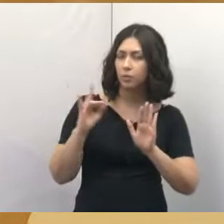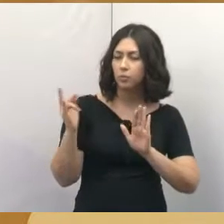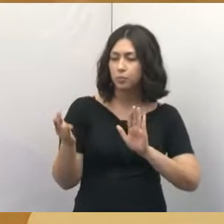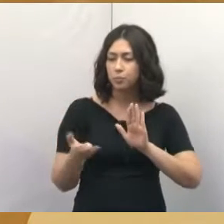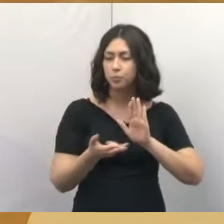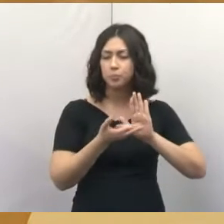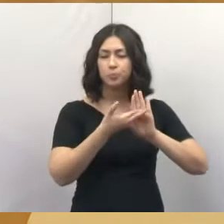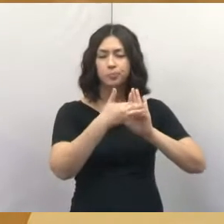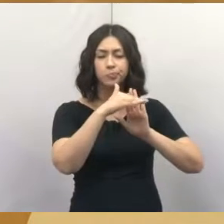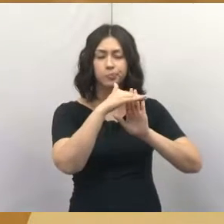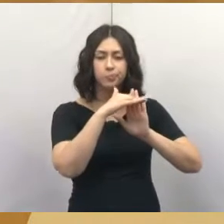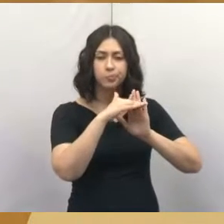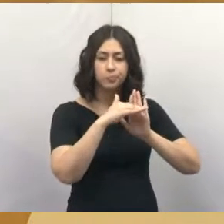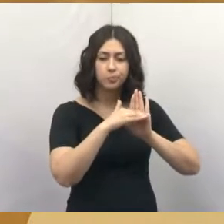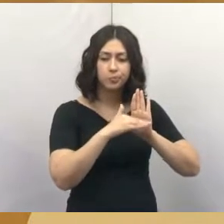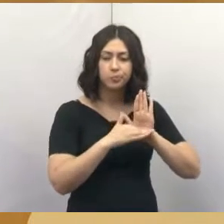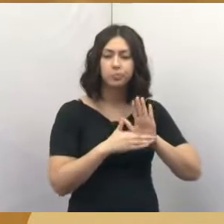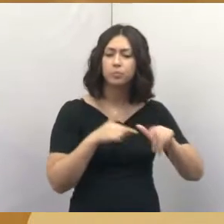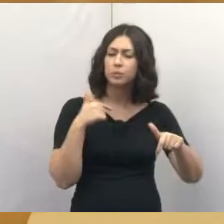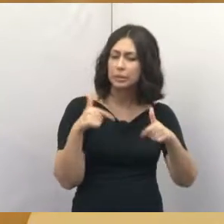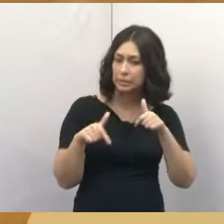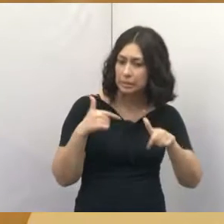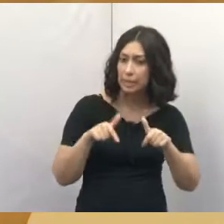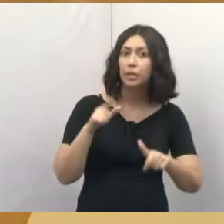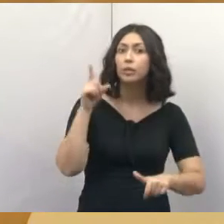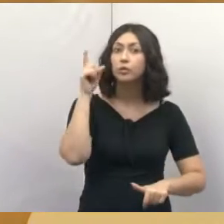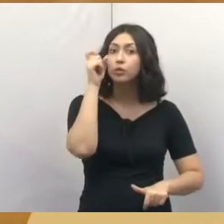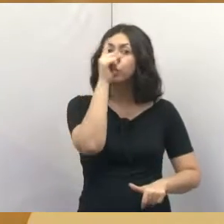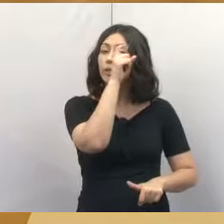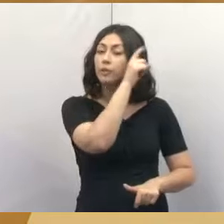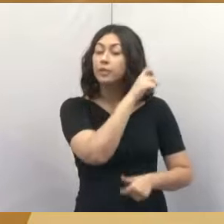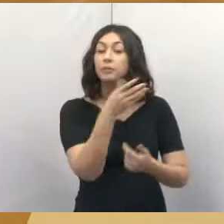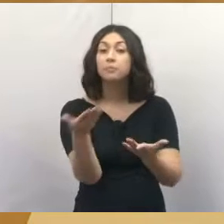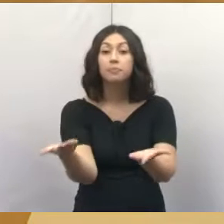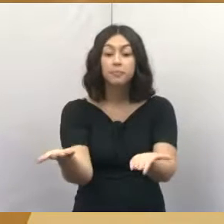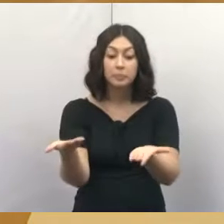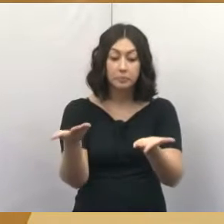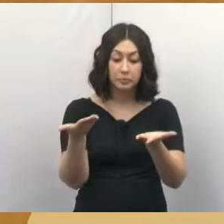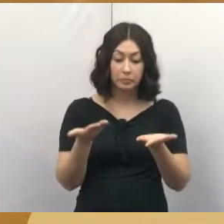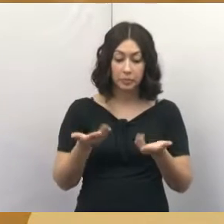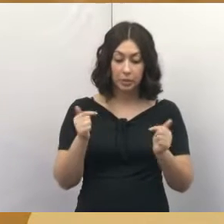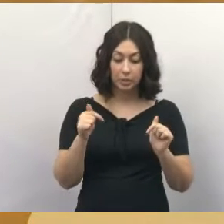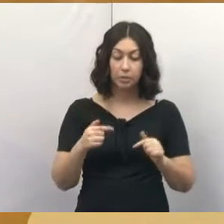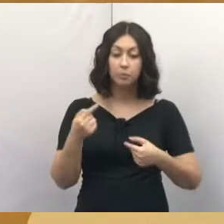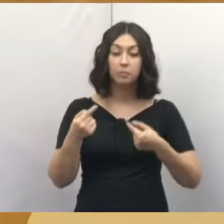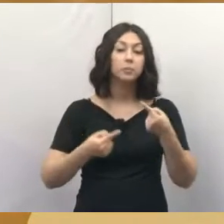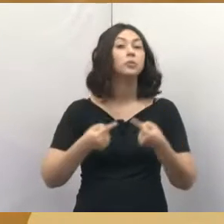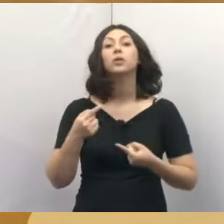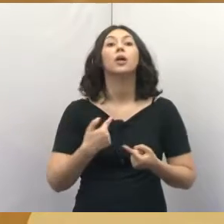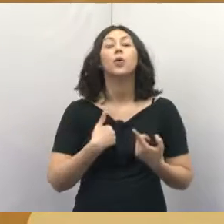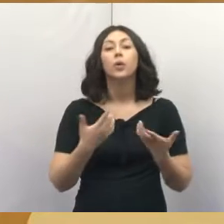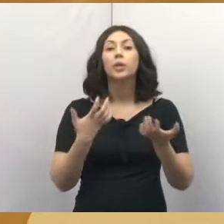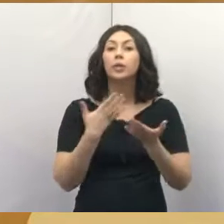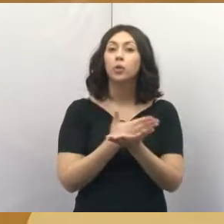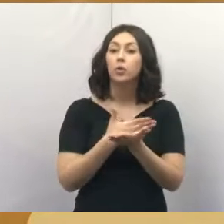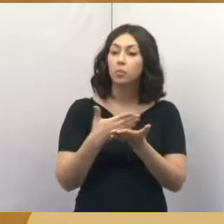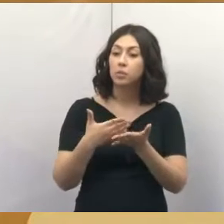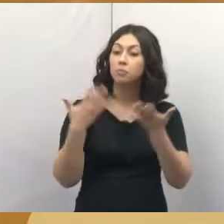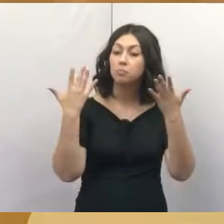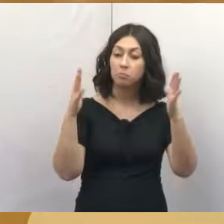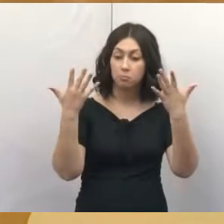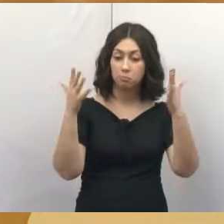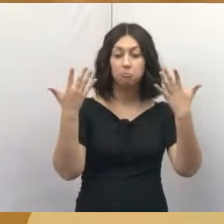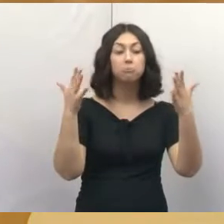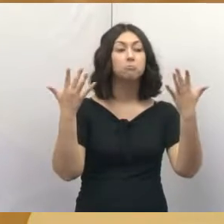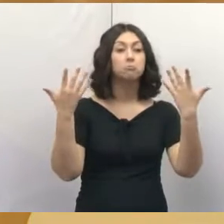todo esse projeto, uma coisa bem trabalhosa aí para trazer aqui para a gente, para discussão. Então, queria começar aqui, Maria Amélia,